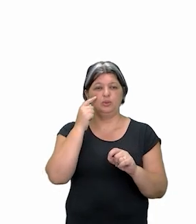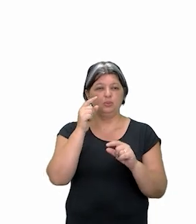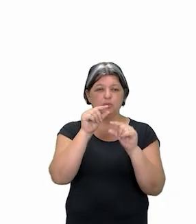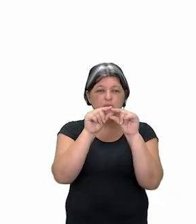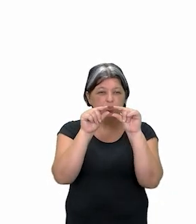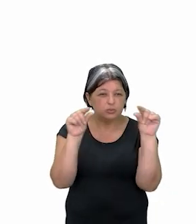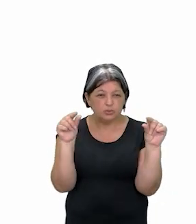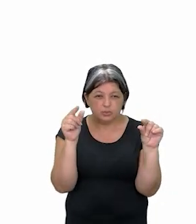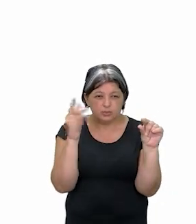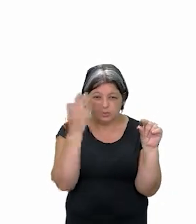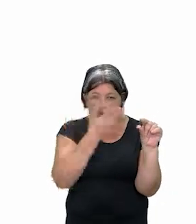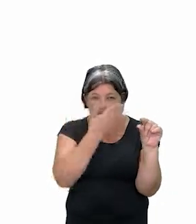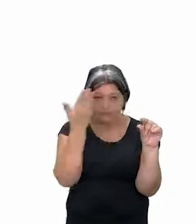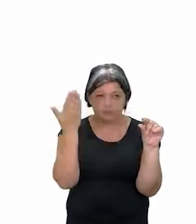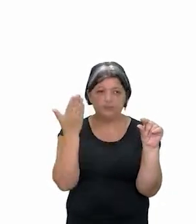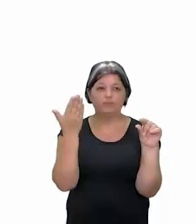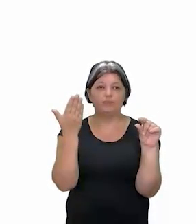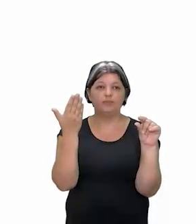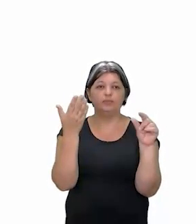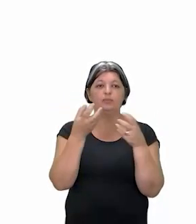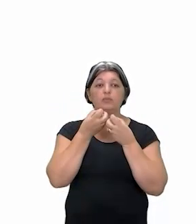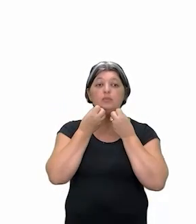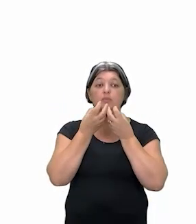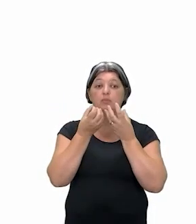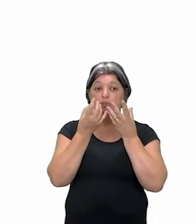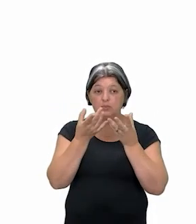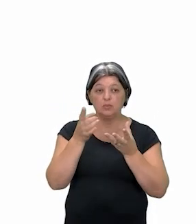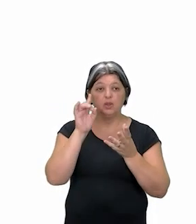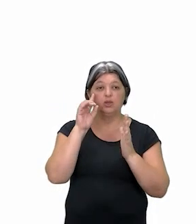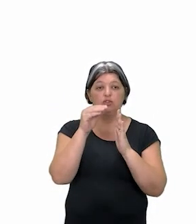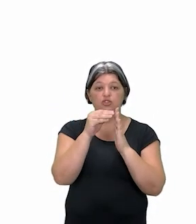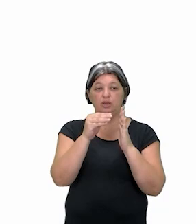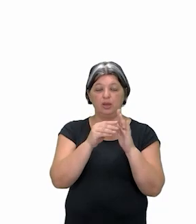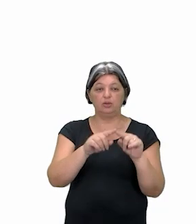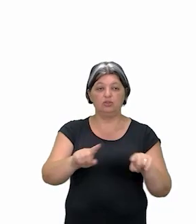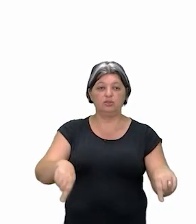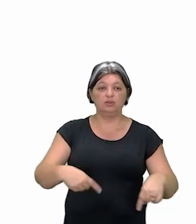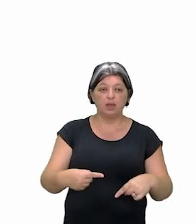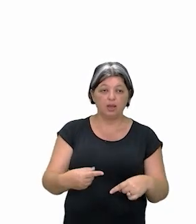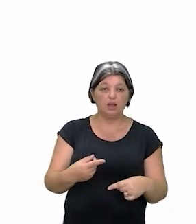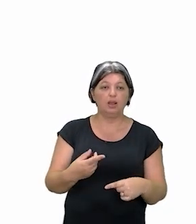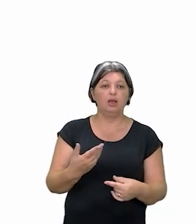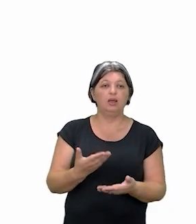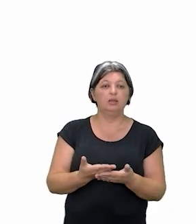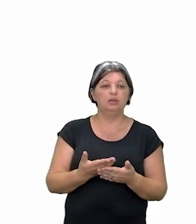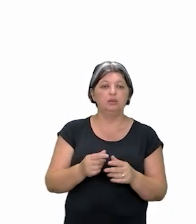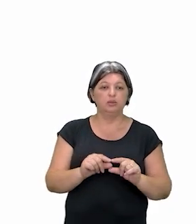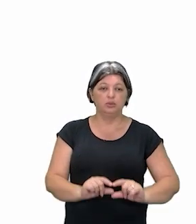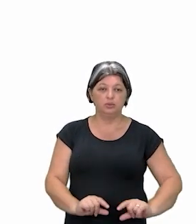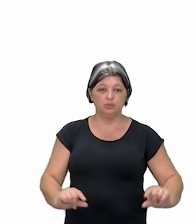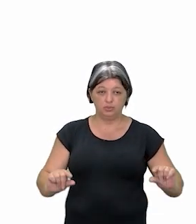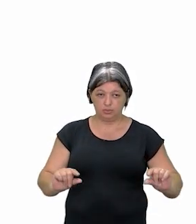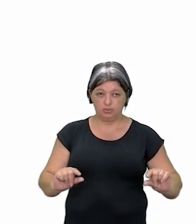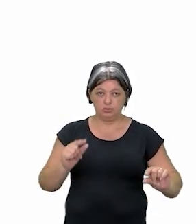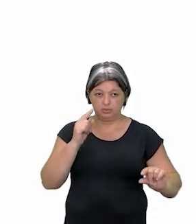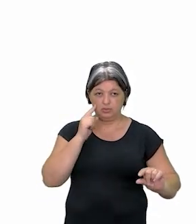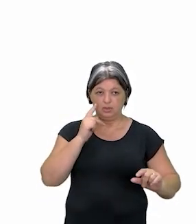que eu nem estou conseguindo ler, dados abertos, diário de classe, lá embaixo vai ter